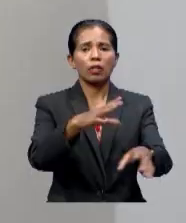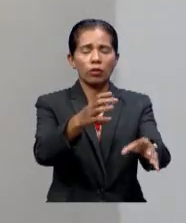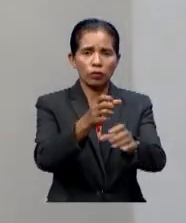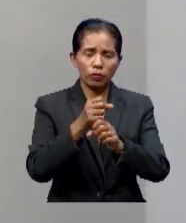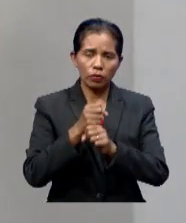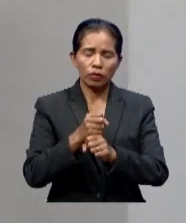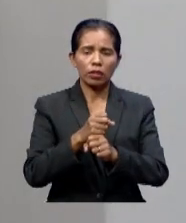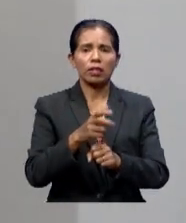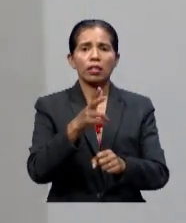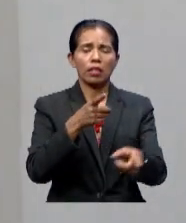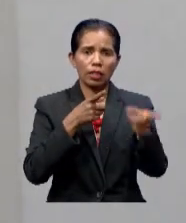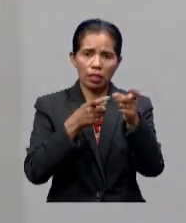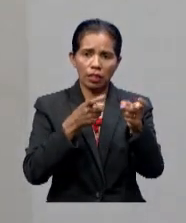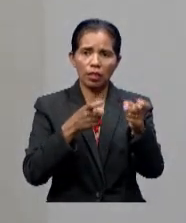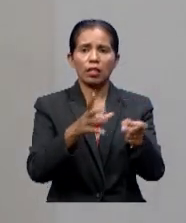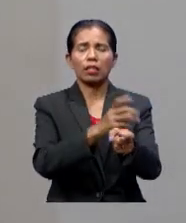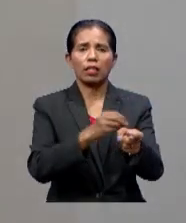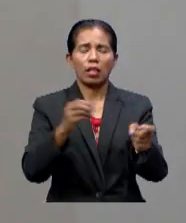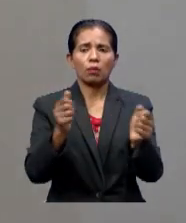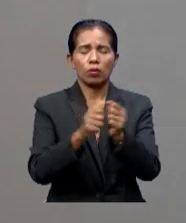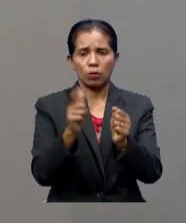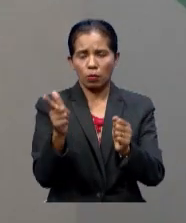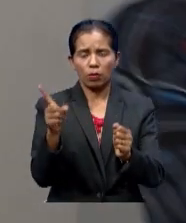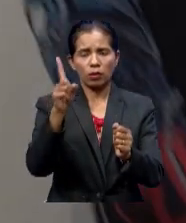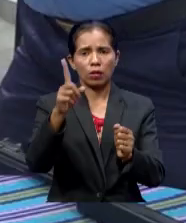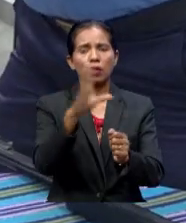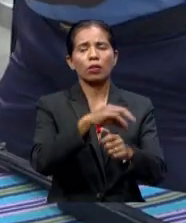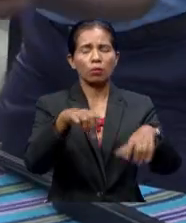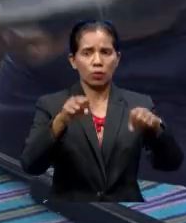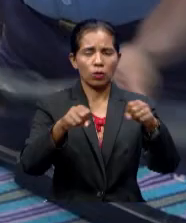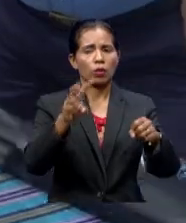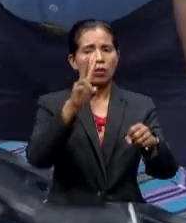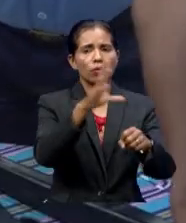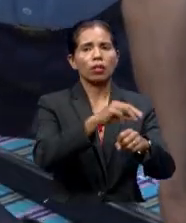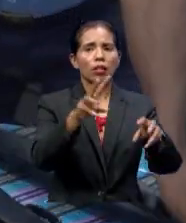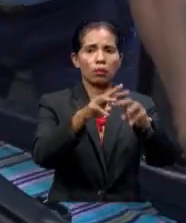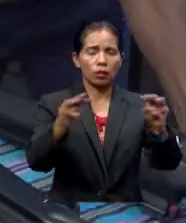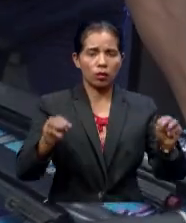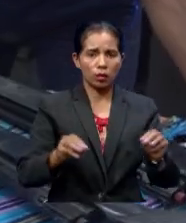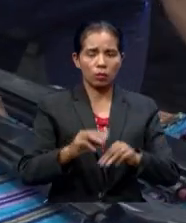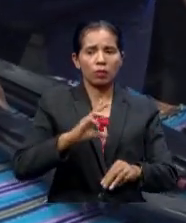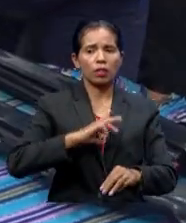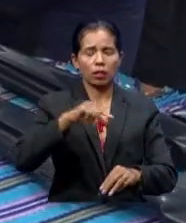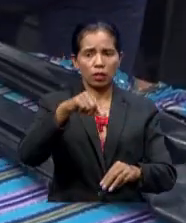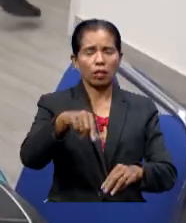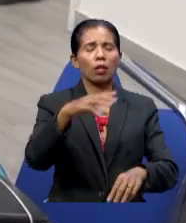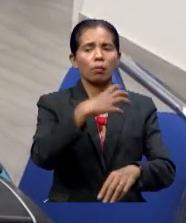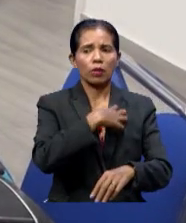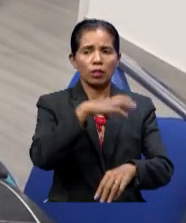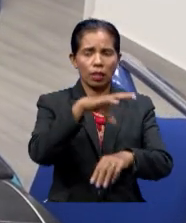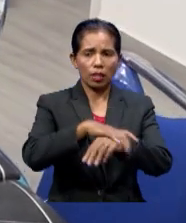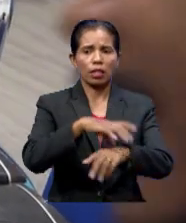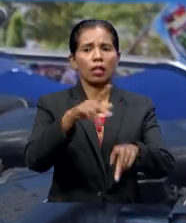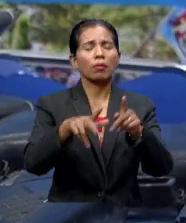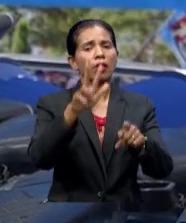Sharp Tiger, ho unidade Ronulo Racinda, no motorizada rua e a área município Likisa. No polícia detém ona suspeito